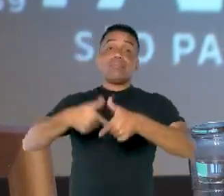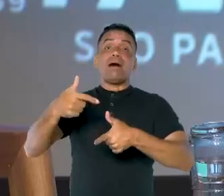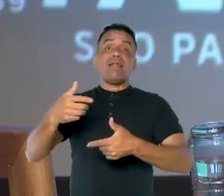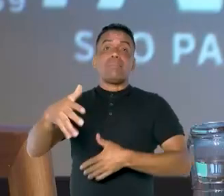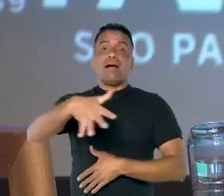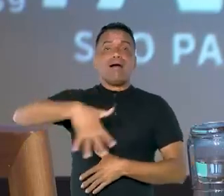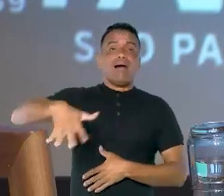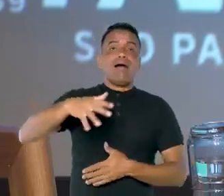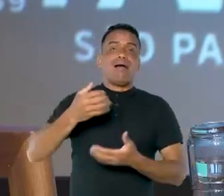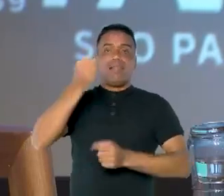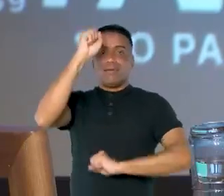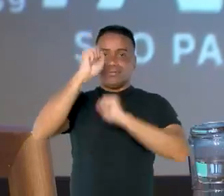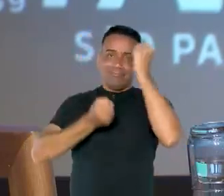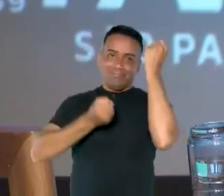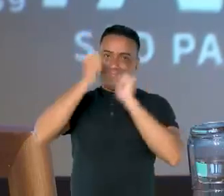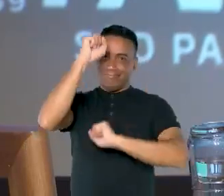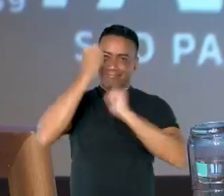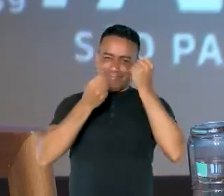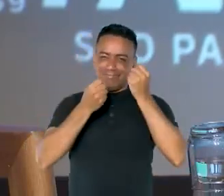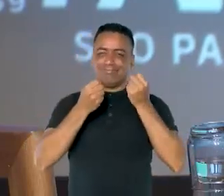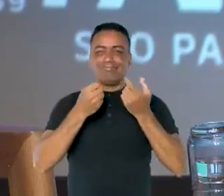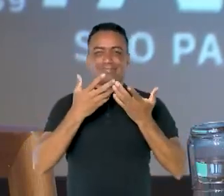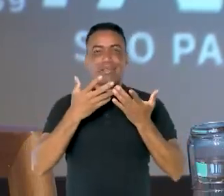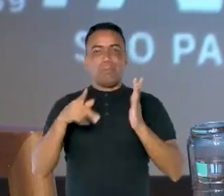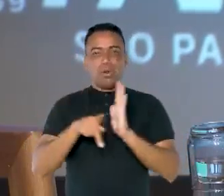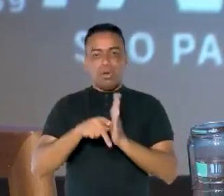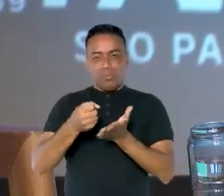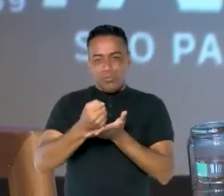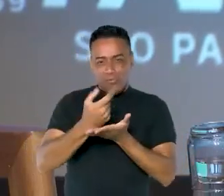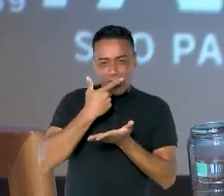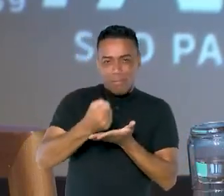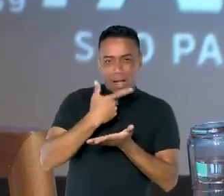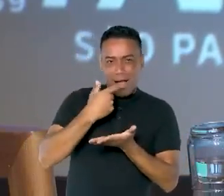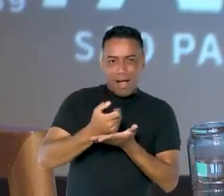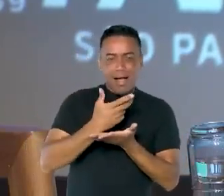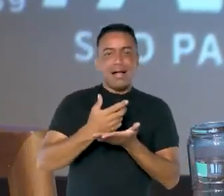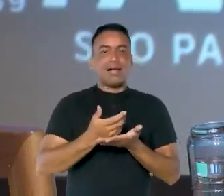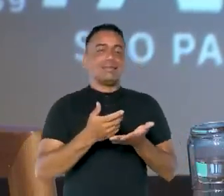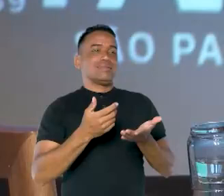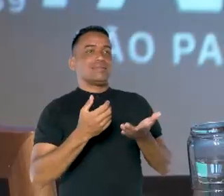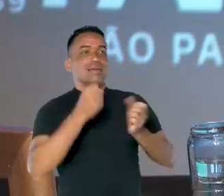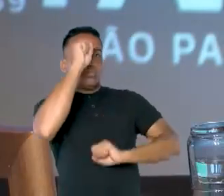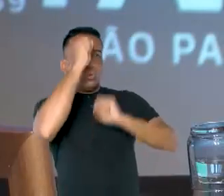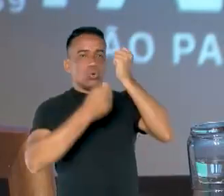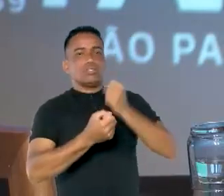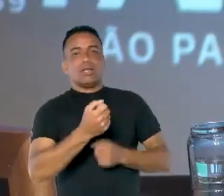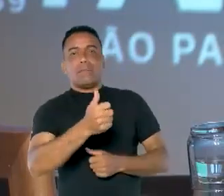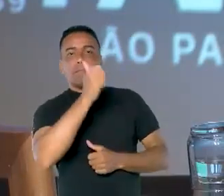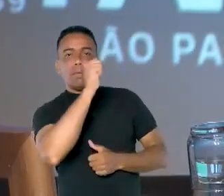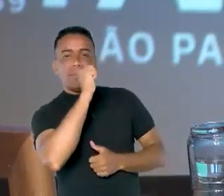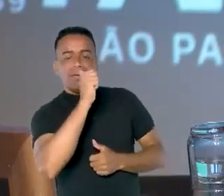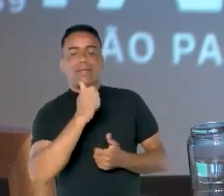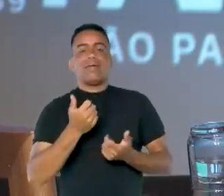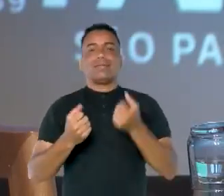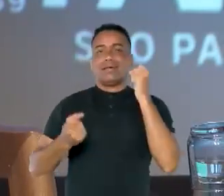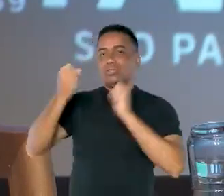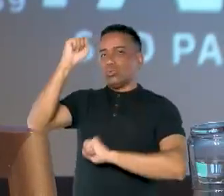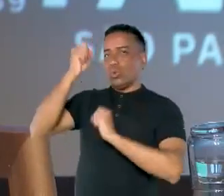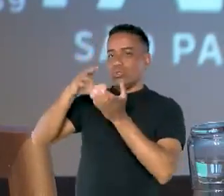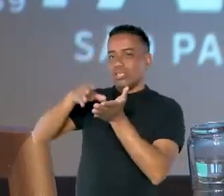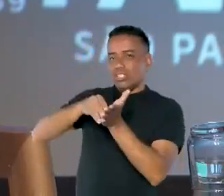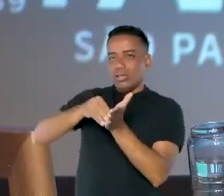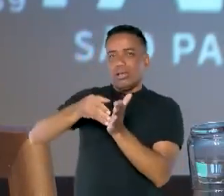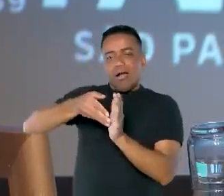Não é? Um tipo de indústria mais comum, farmacêutica, a indústria de beleza, né, cosmética, mas eles